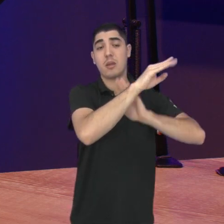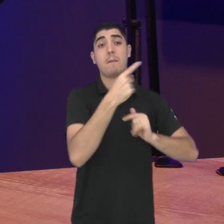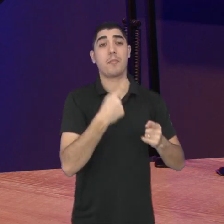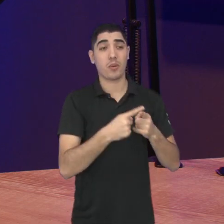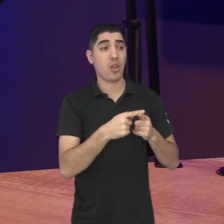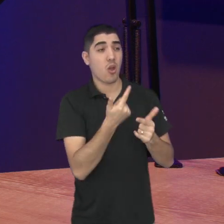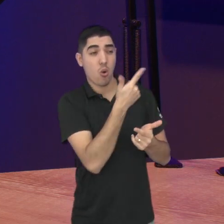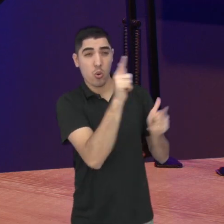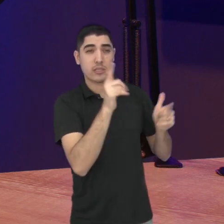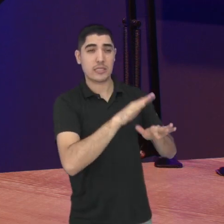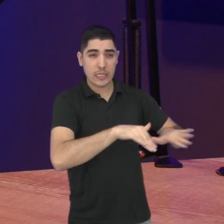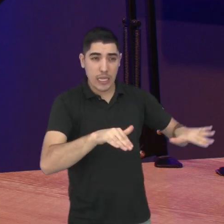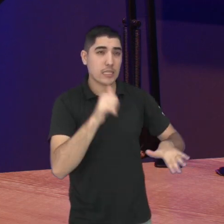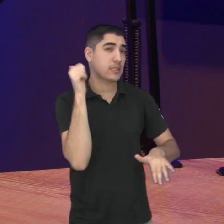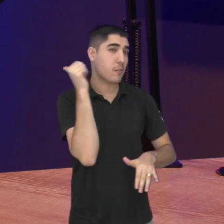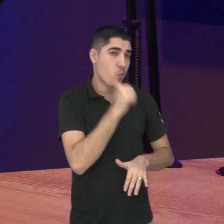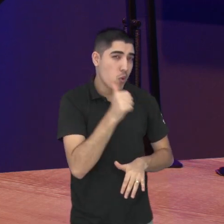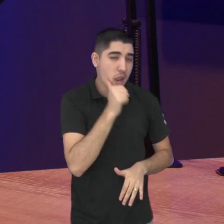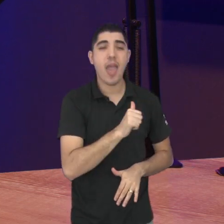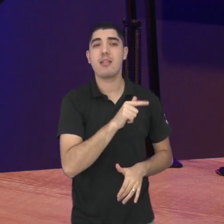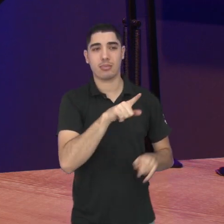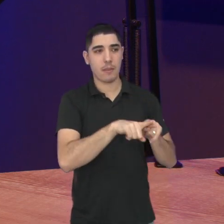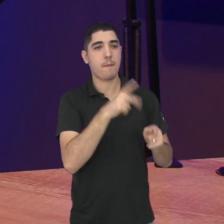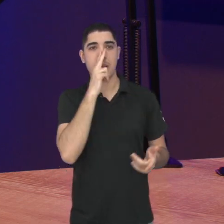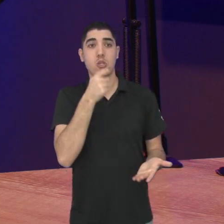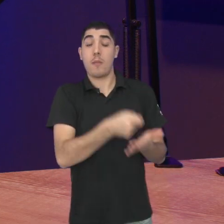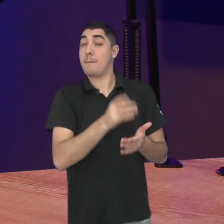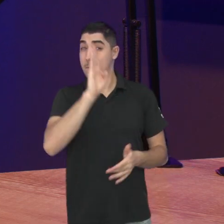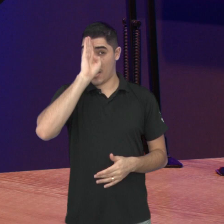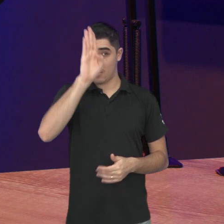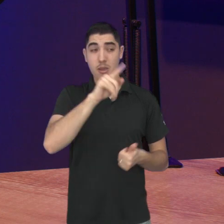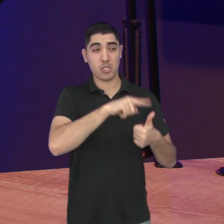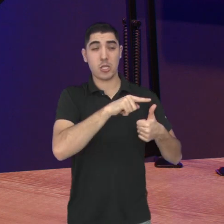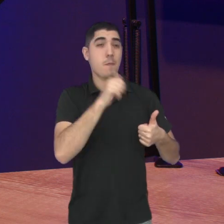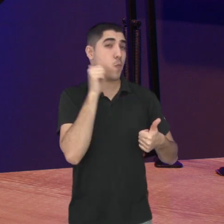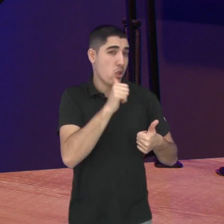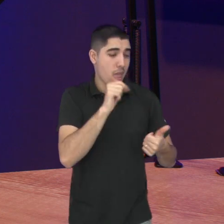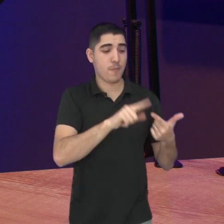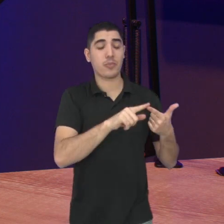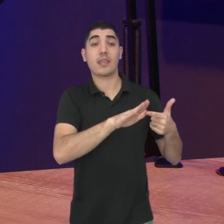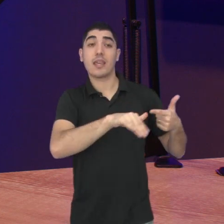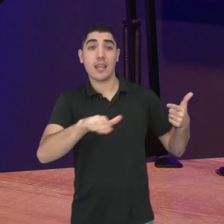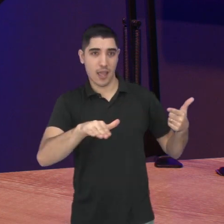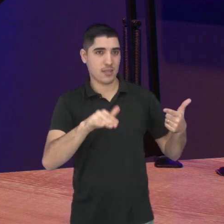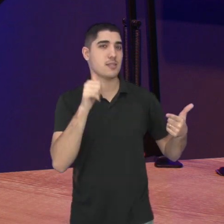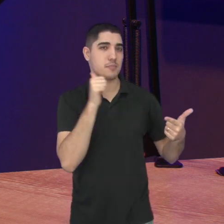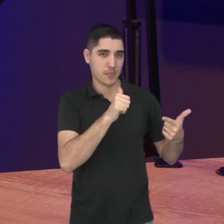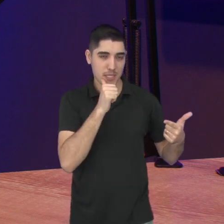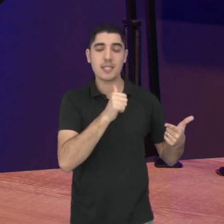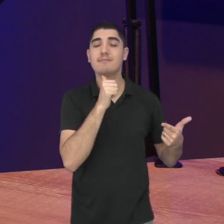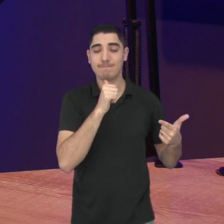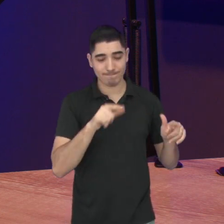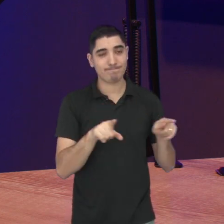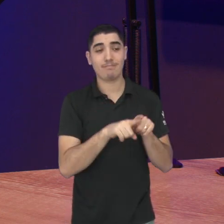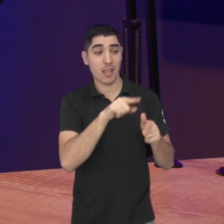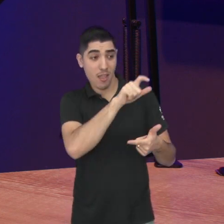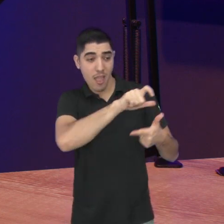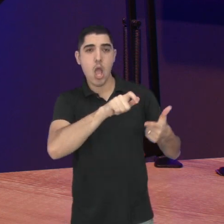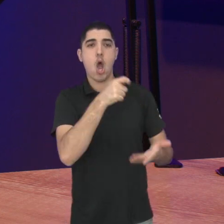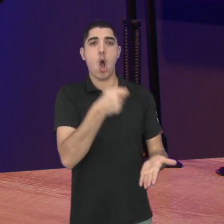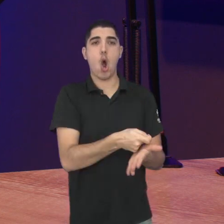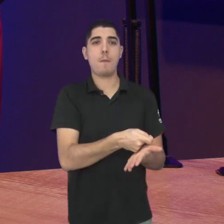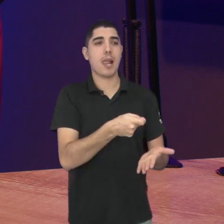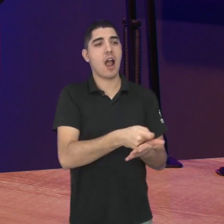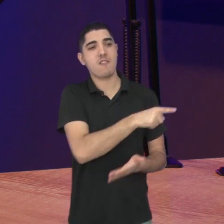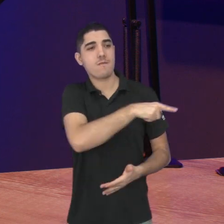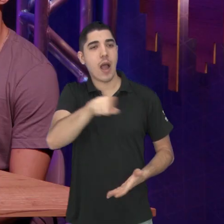ser forçadas, principalmente, né, mulheres e crianças que a gente tem os dados, mulheres e meninas, são forçadas a